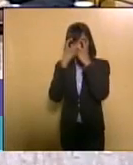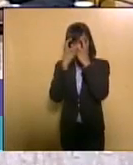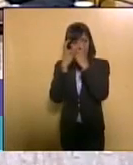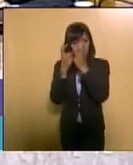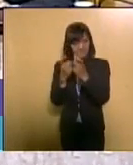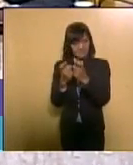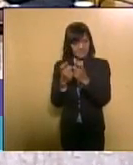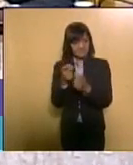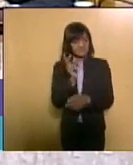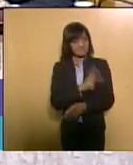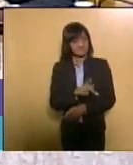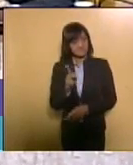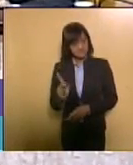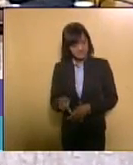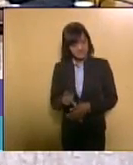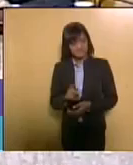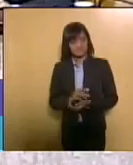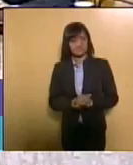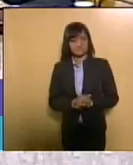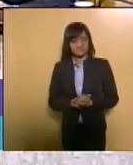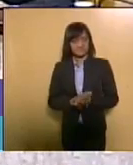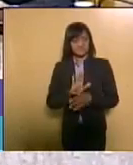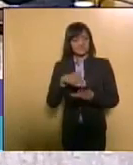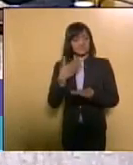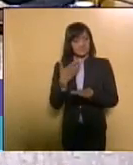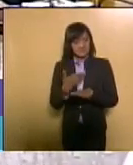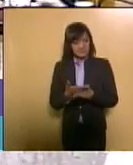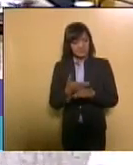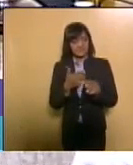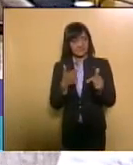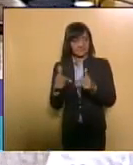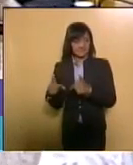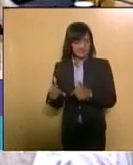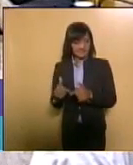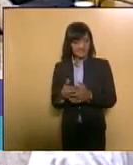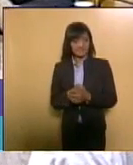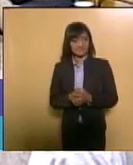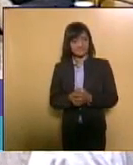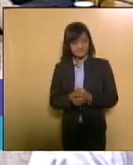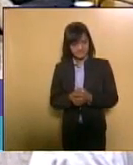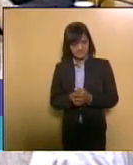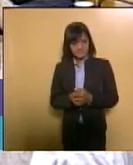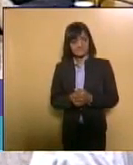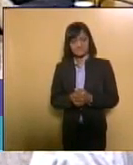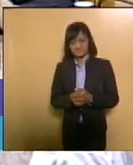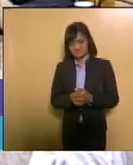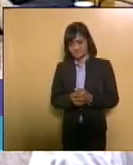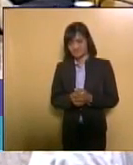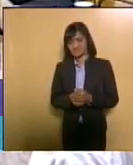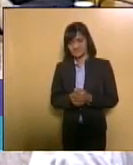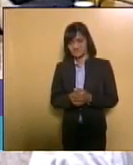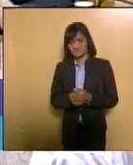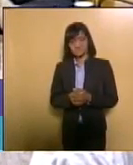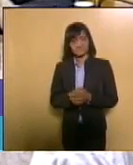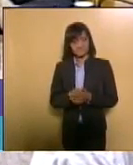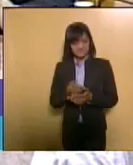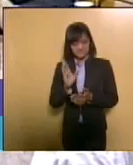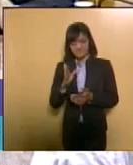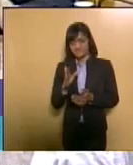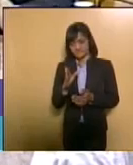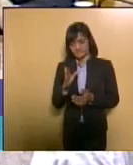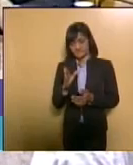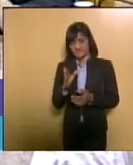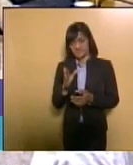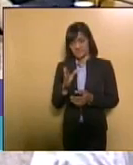educadores né E até as condições de trabalho então não adianta você vai pro coquer al Vamos lá ver como é que tá o José Alves